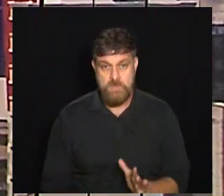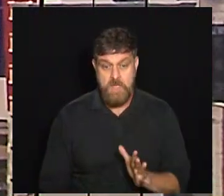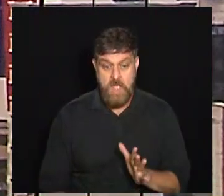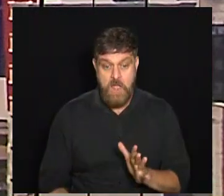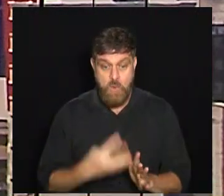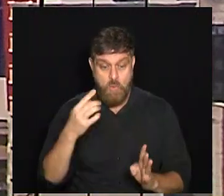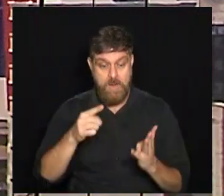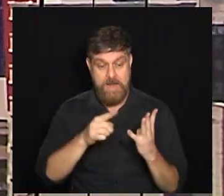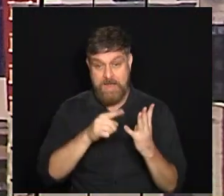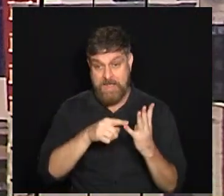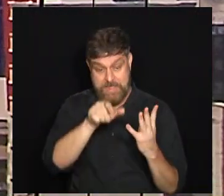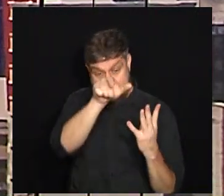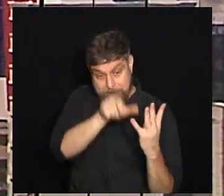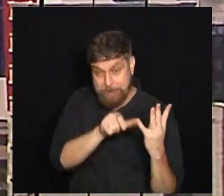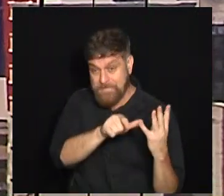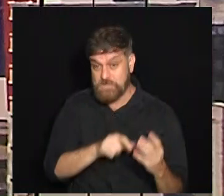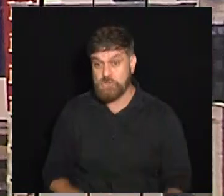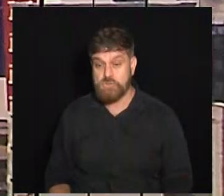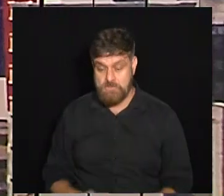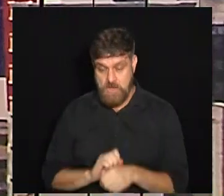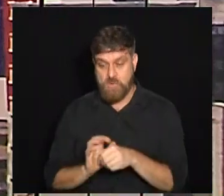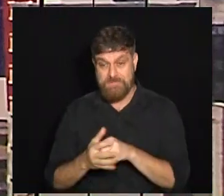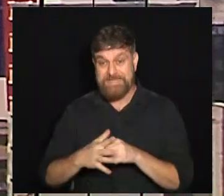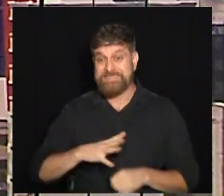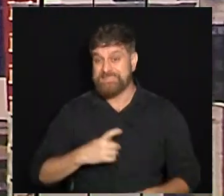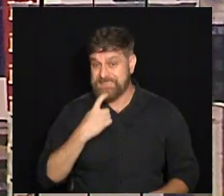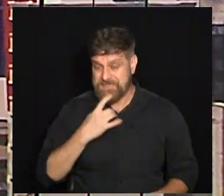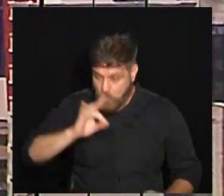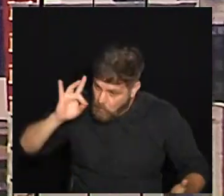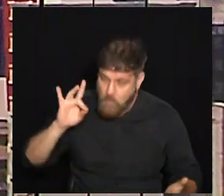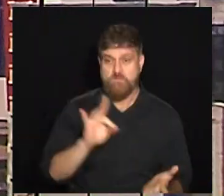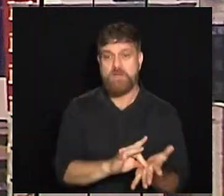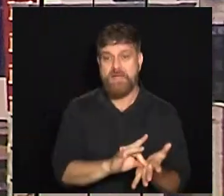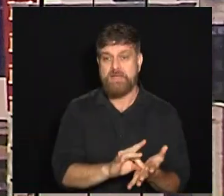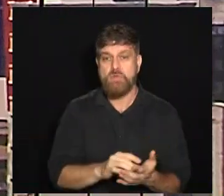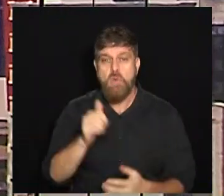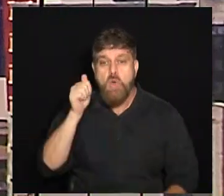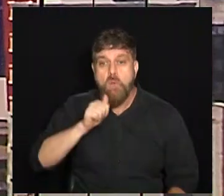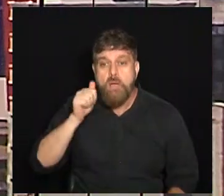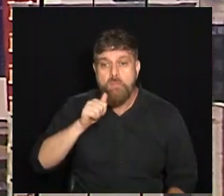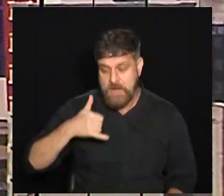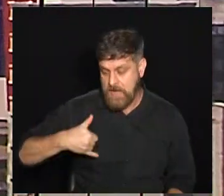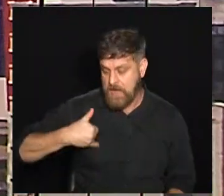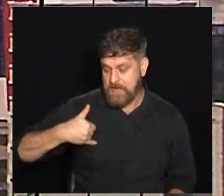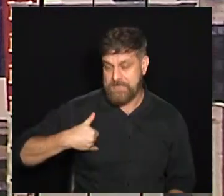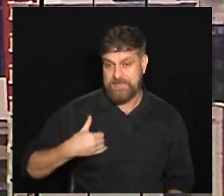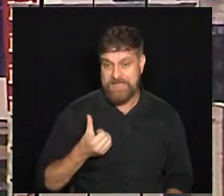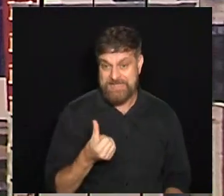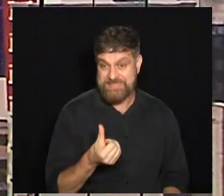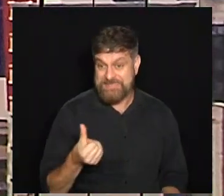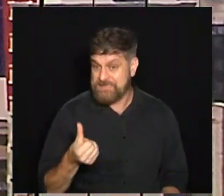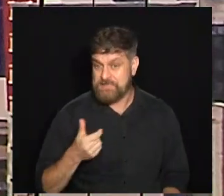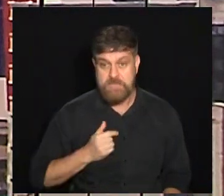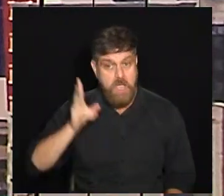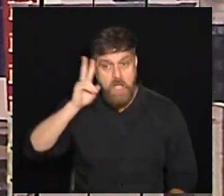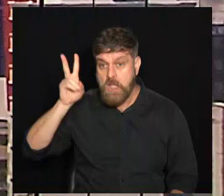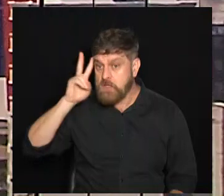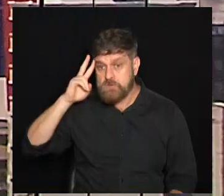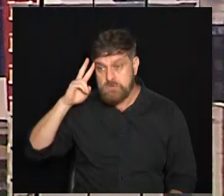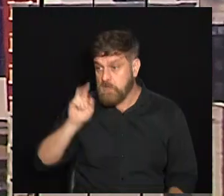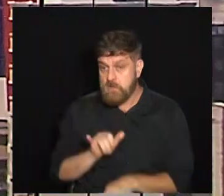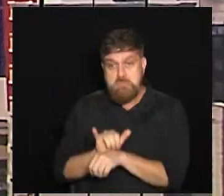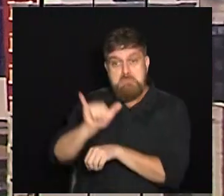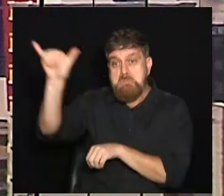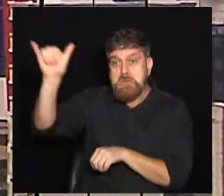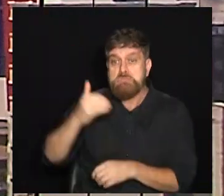de coronavírus na cidade de Campinas foi confirmado. Uma mulher de 66 anos que não tem histórico de viagem